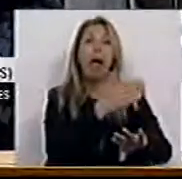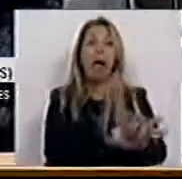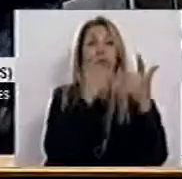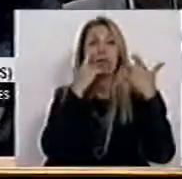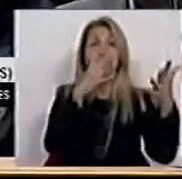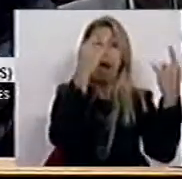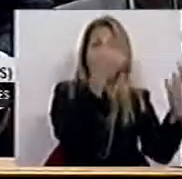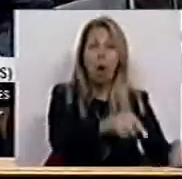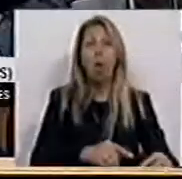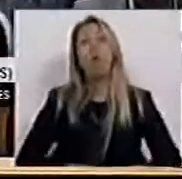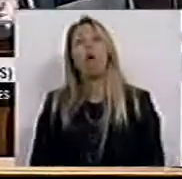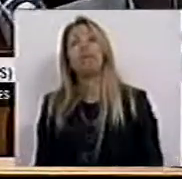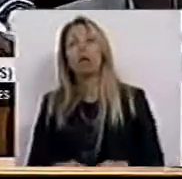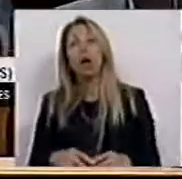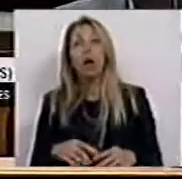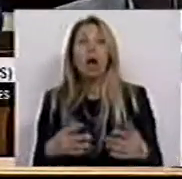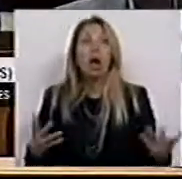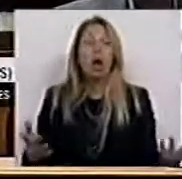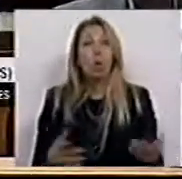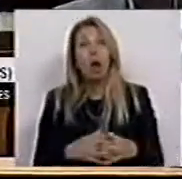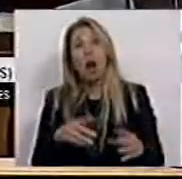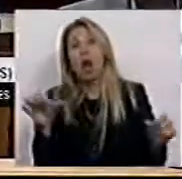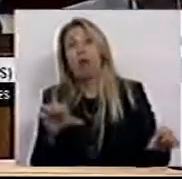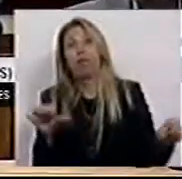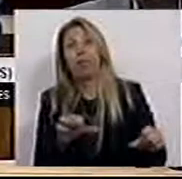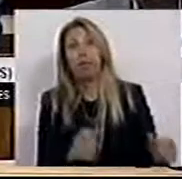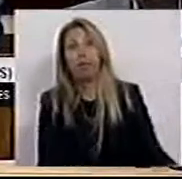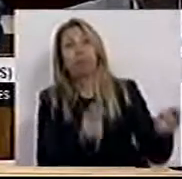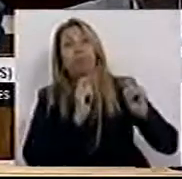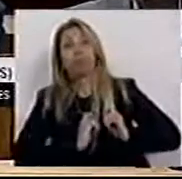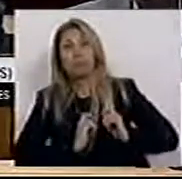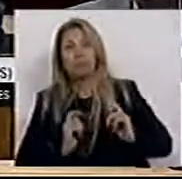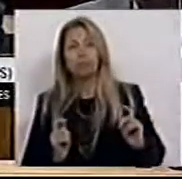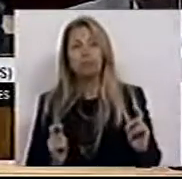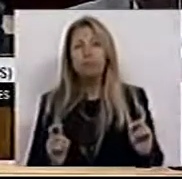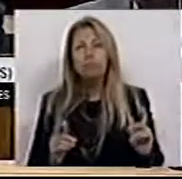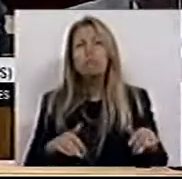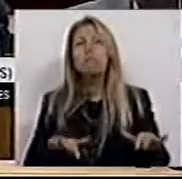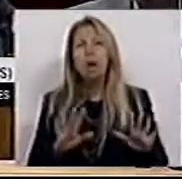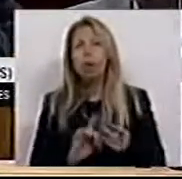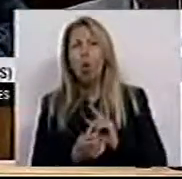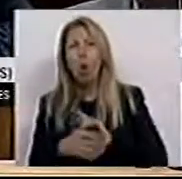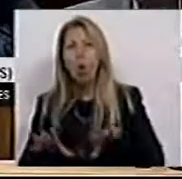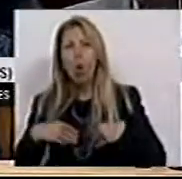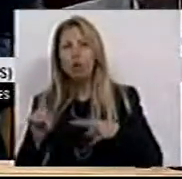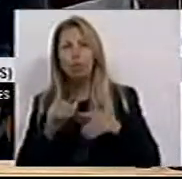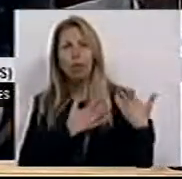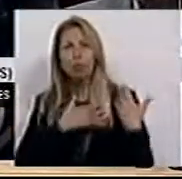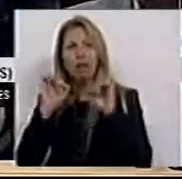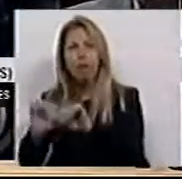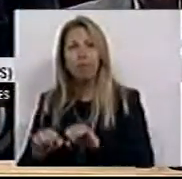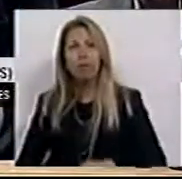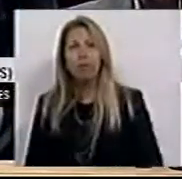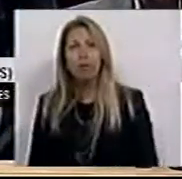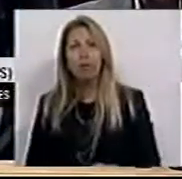fazendo o choradinho daquilo que encontrou, mas não assumindo as suas responsabilidades. Durante